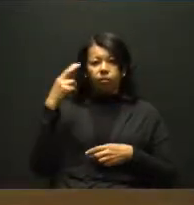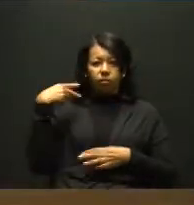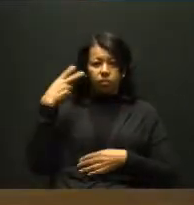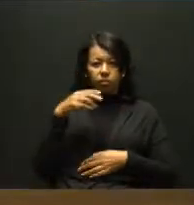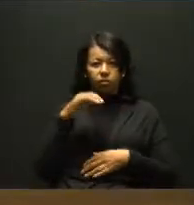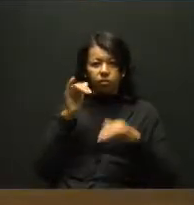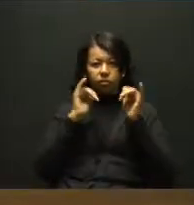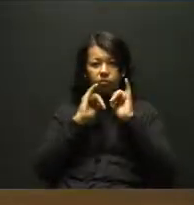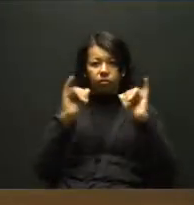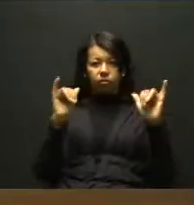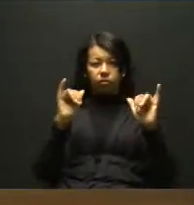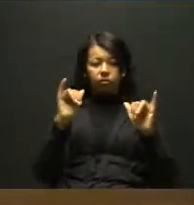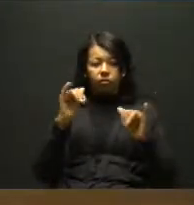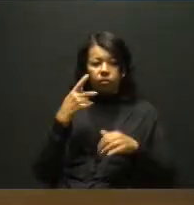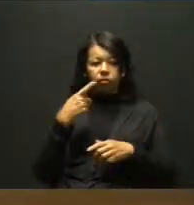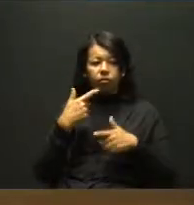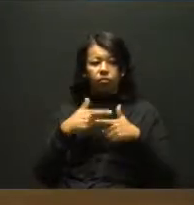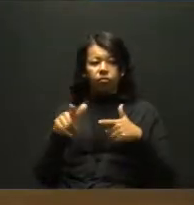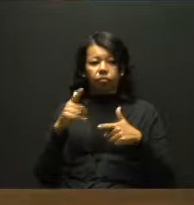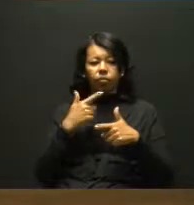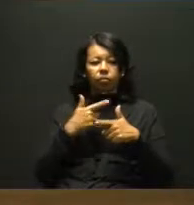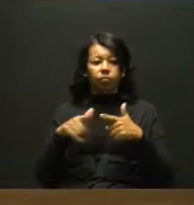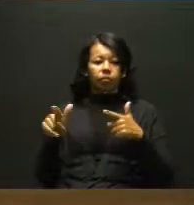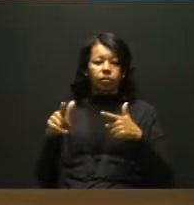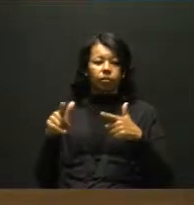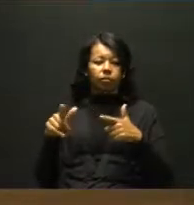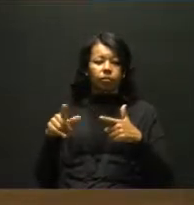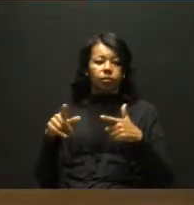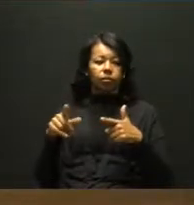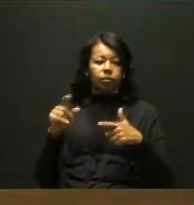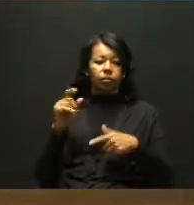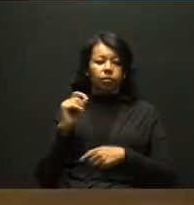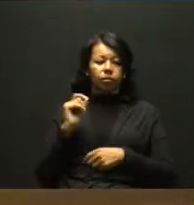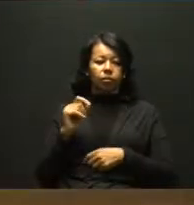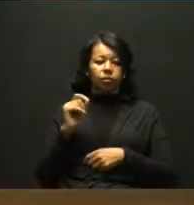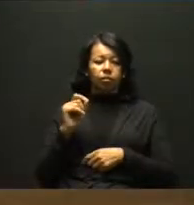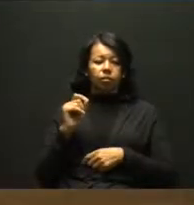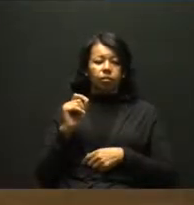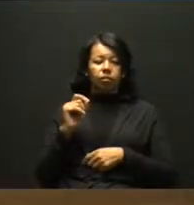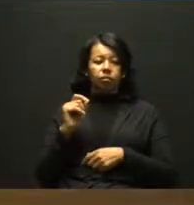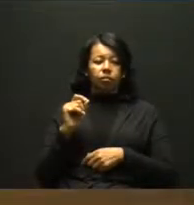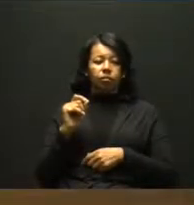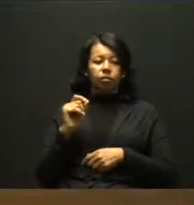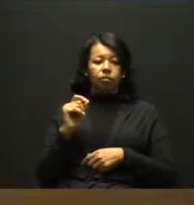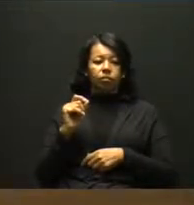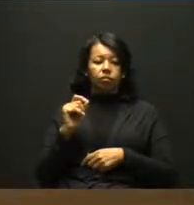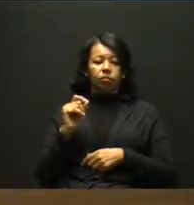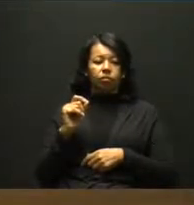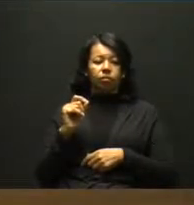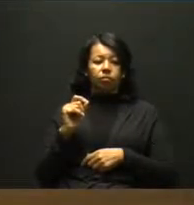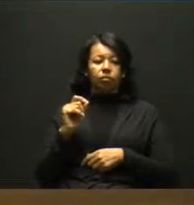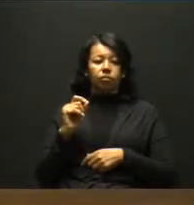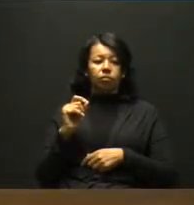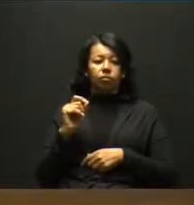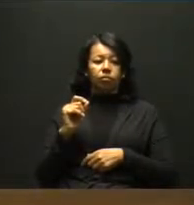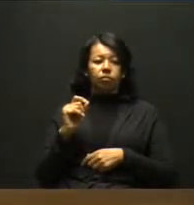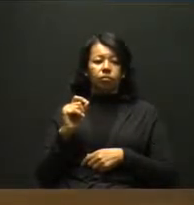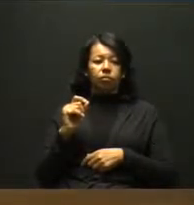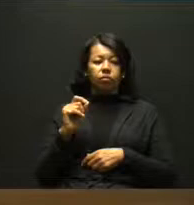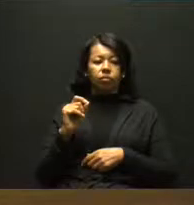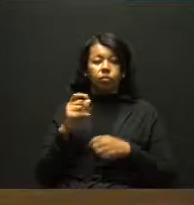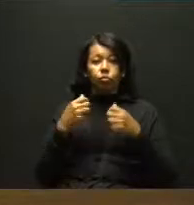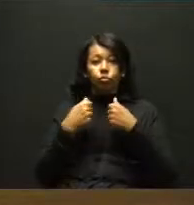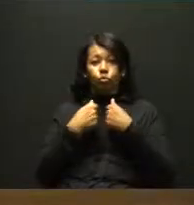falar daquele problema é a questão das passagens ainda os estudantes na nossa